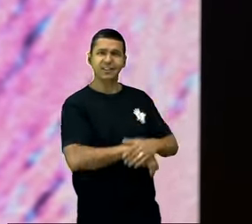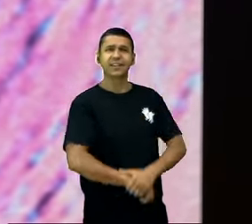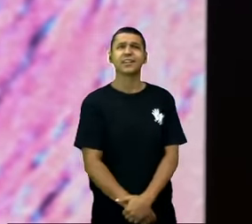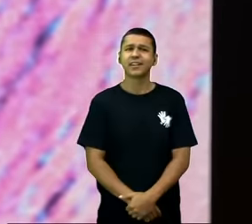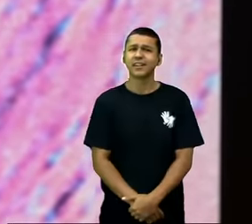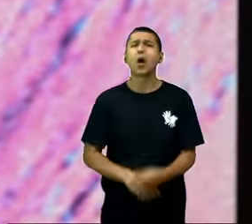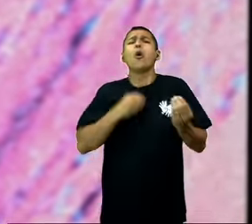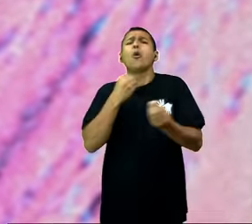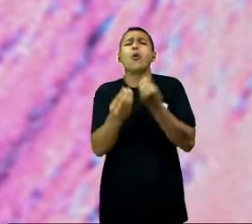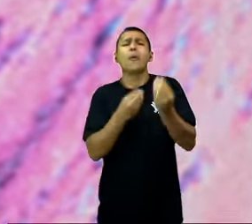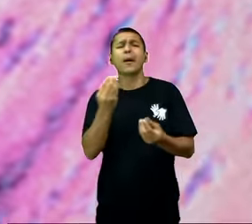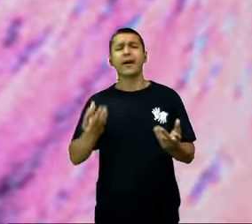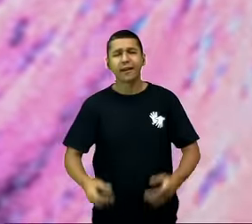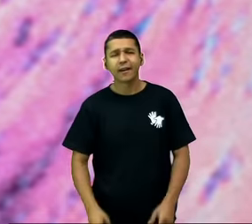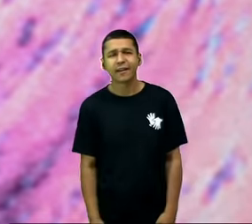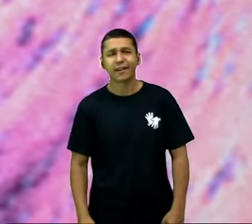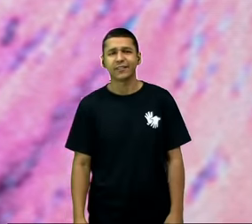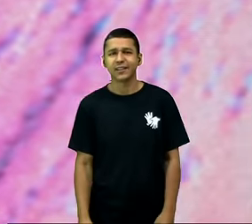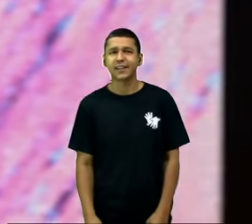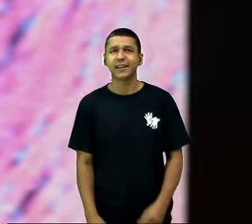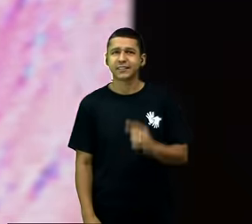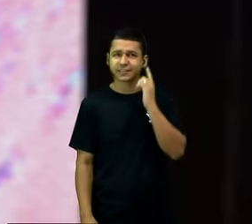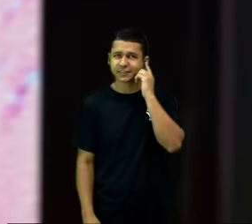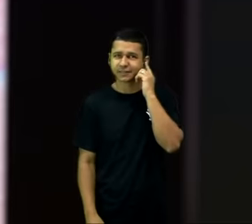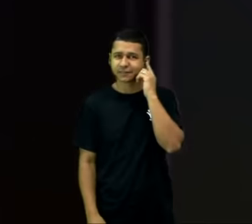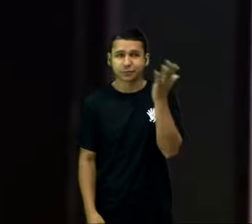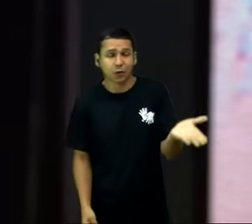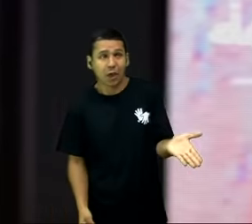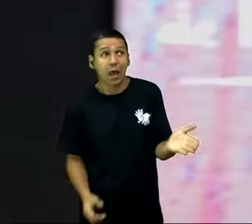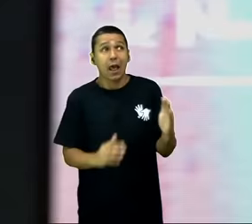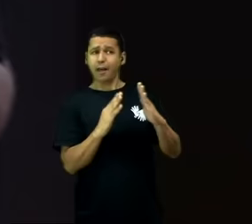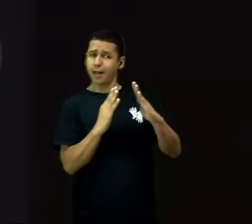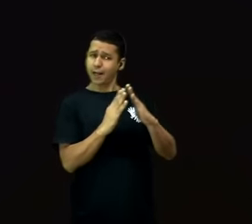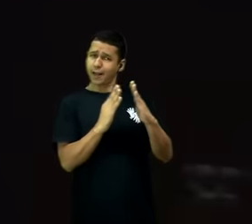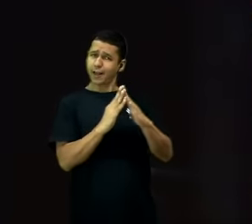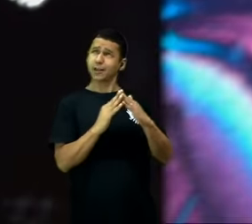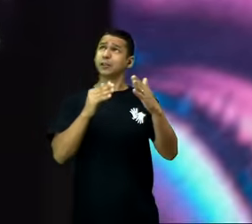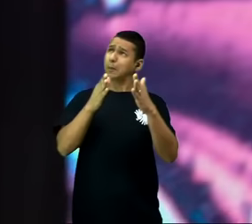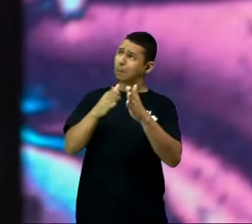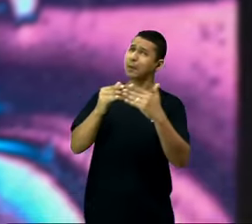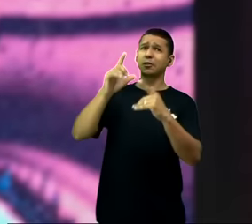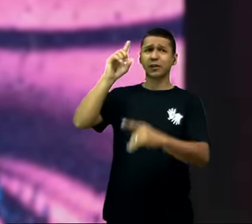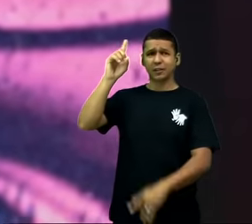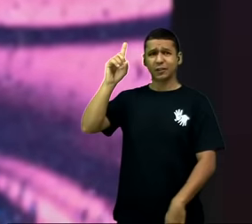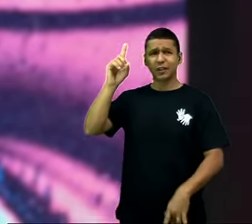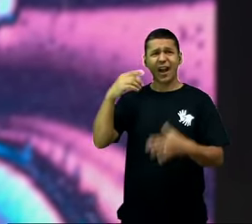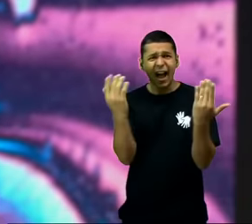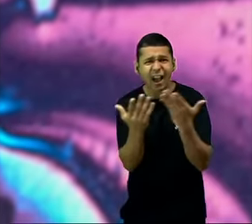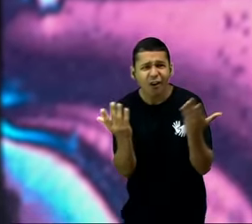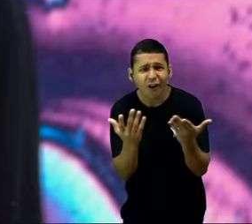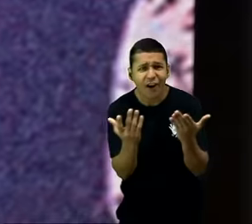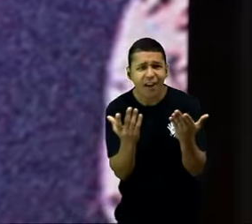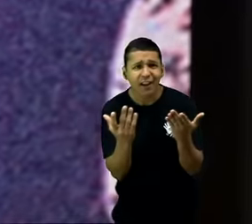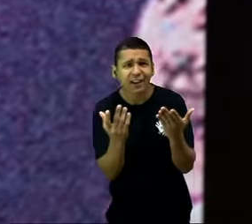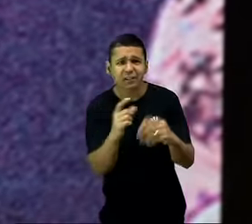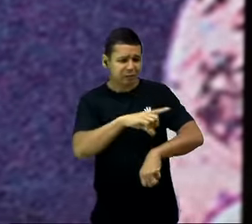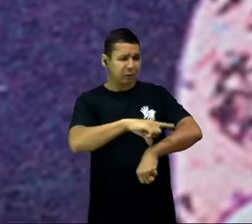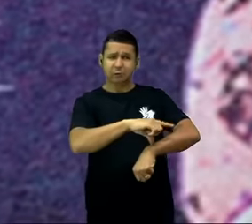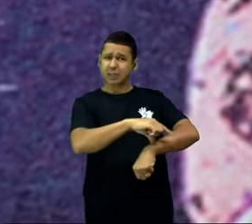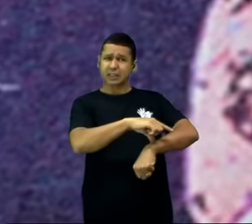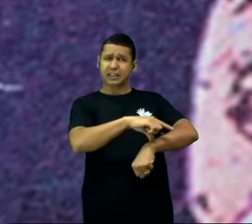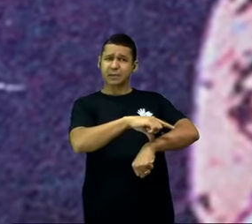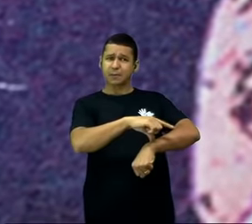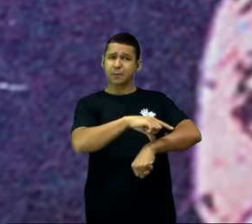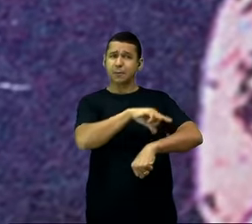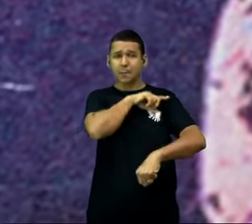Como é que é? Ué, mas não era aquela casa que você tanto pediu? Agora você não tem mais tempo para fazer nada com Deus, e nem com